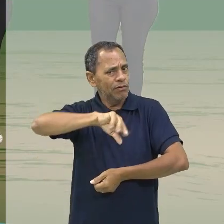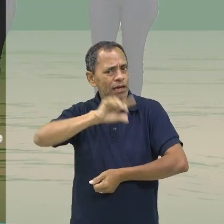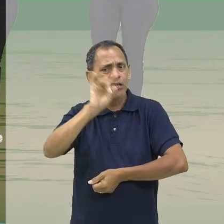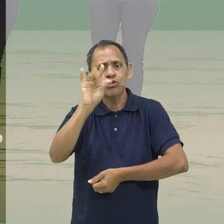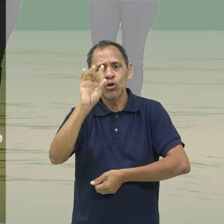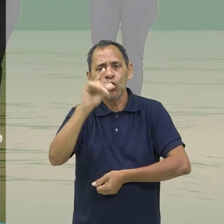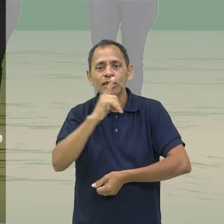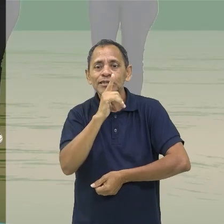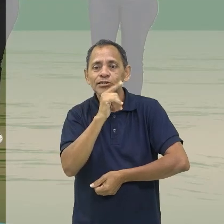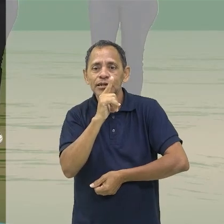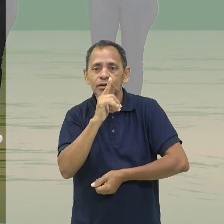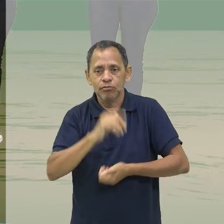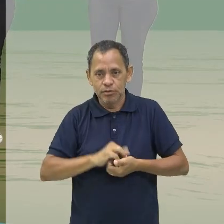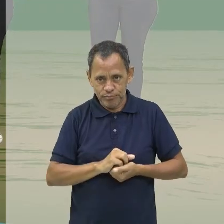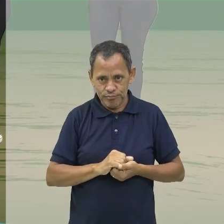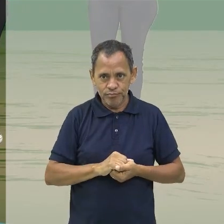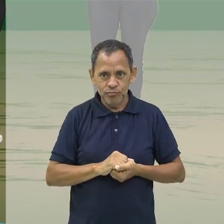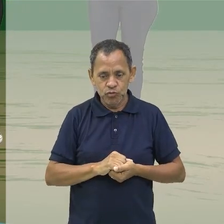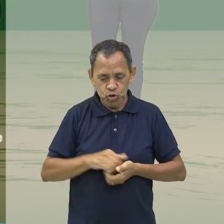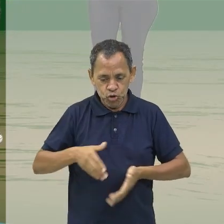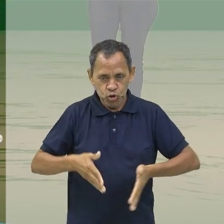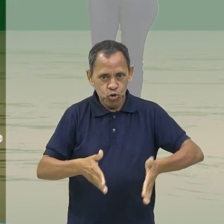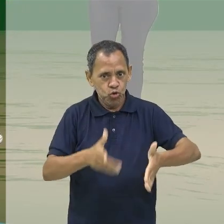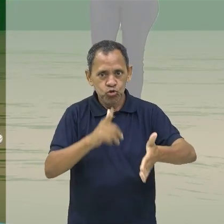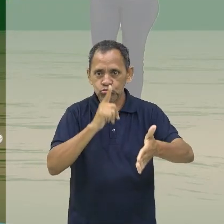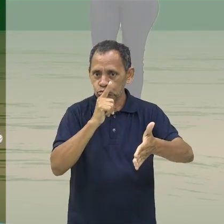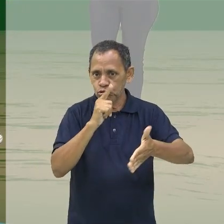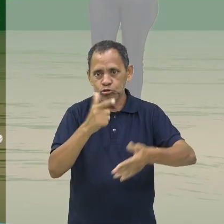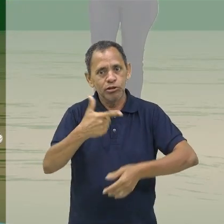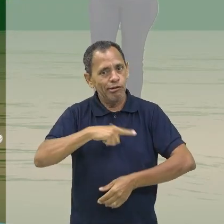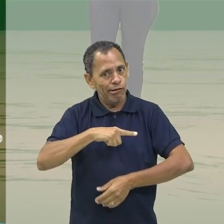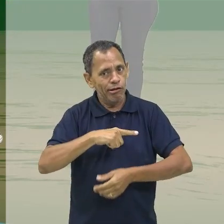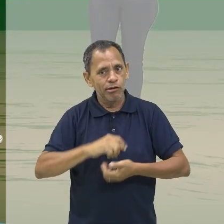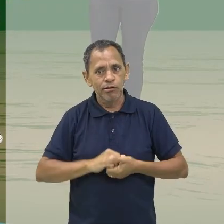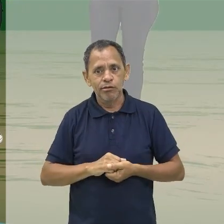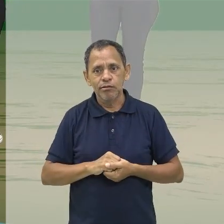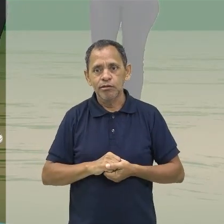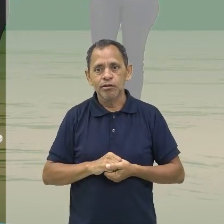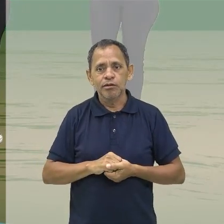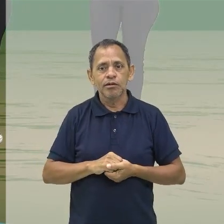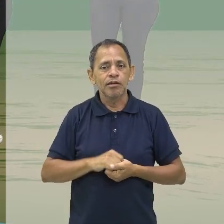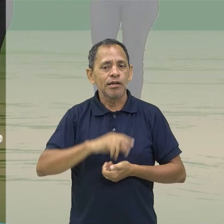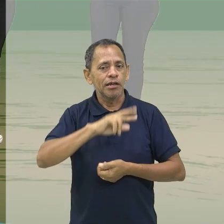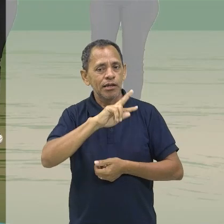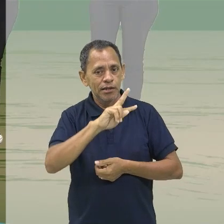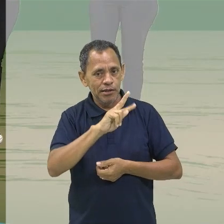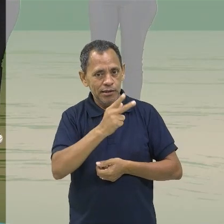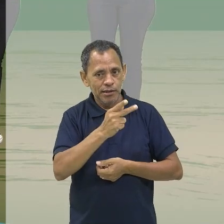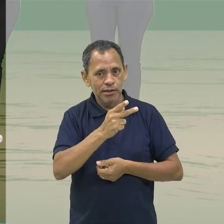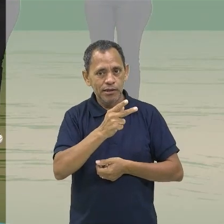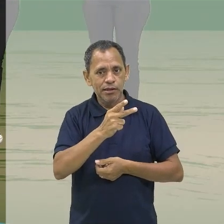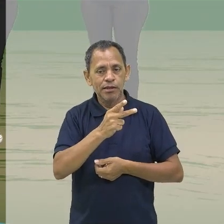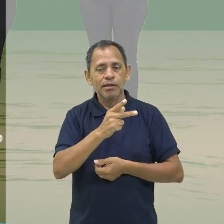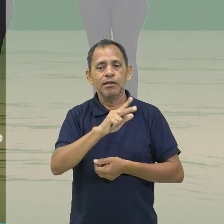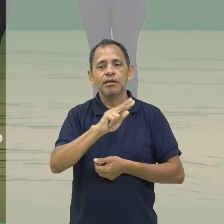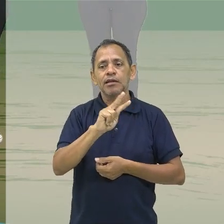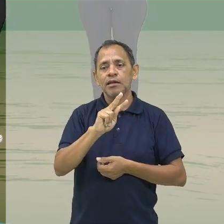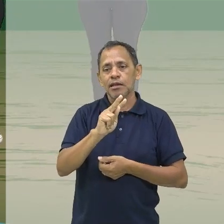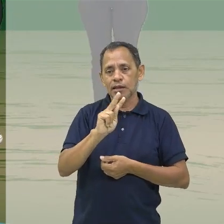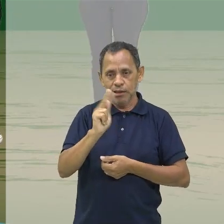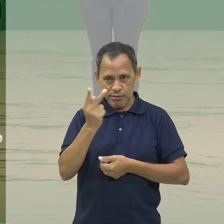de água que os nossos rios têm, tá? Não é só de hidrogênio e de oxigênio, não,